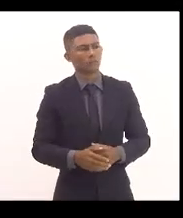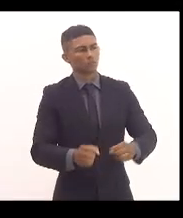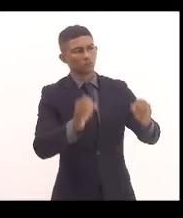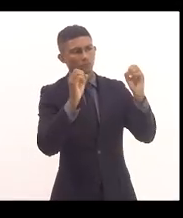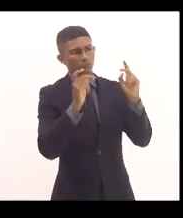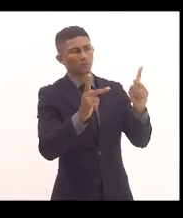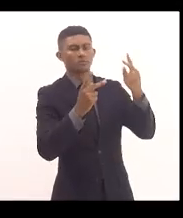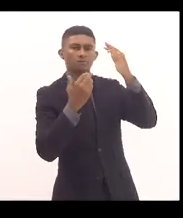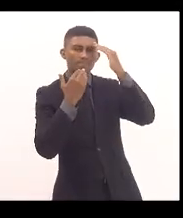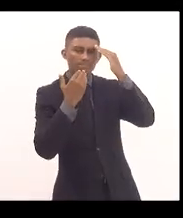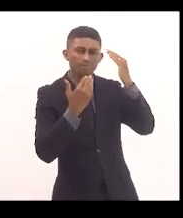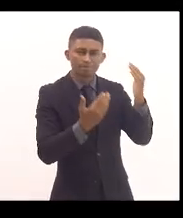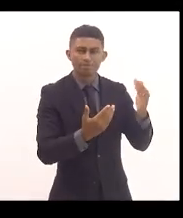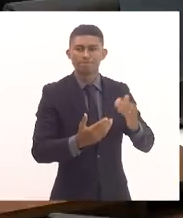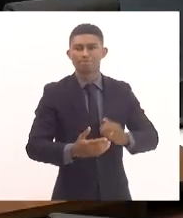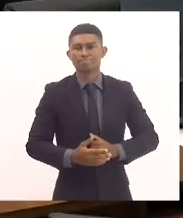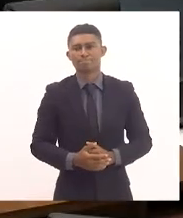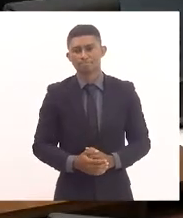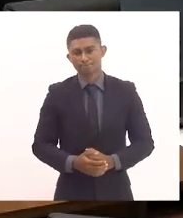Positivo. Obrigado, irmão. Obrigado, presidente.